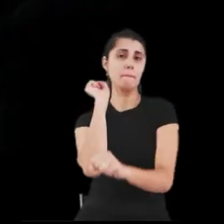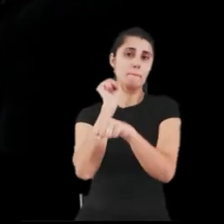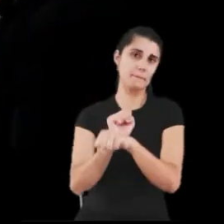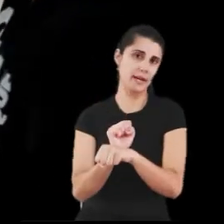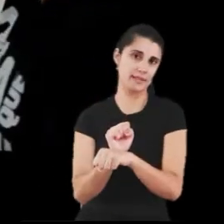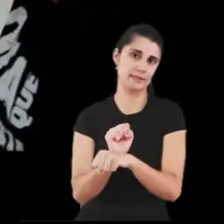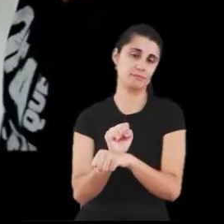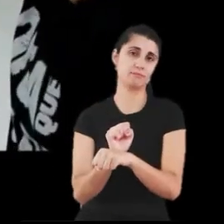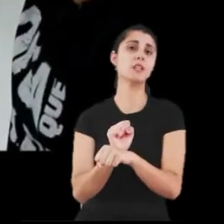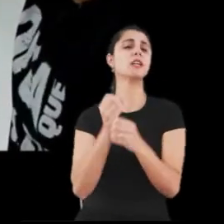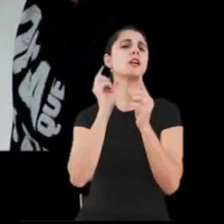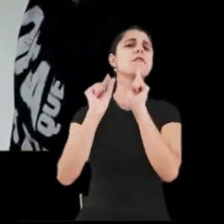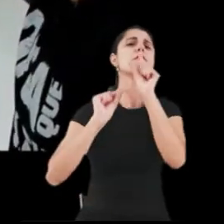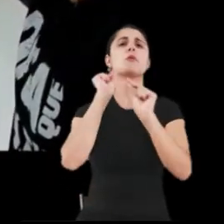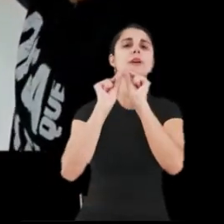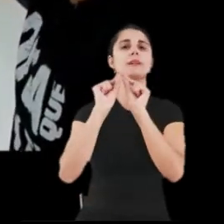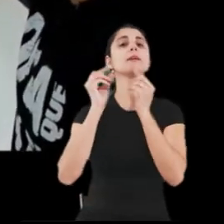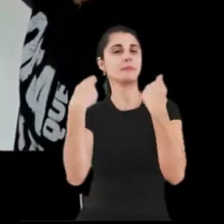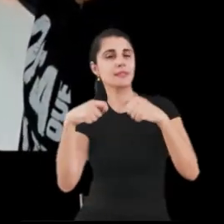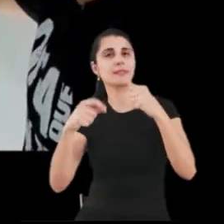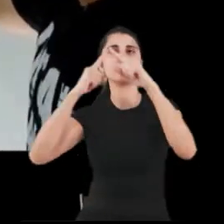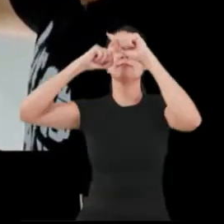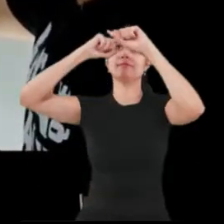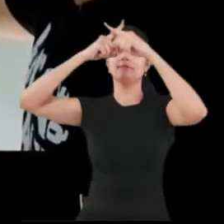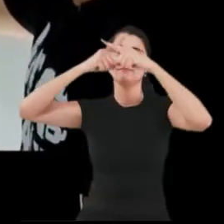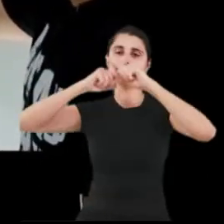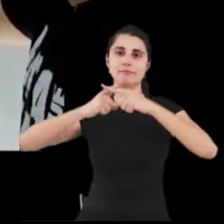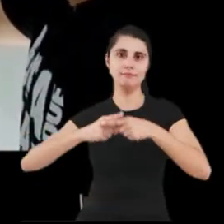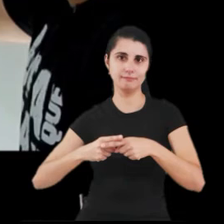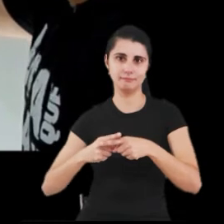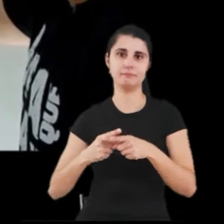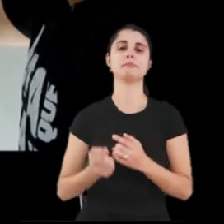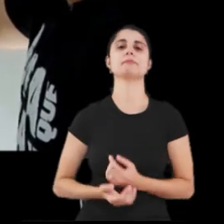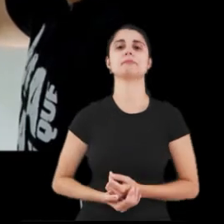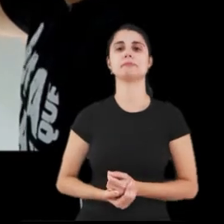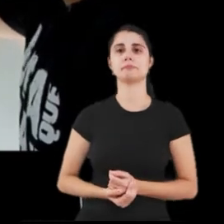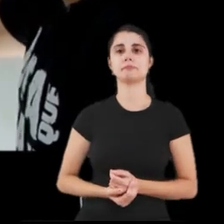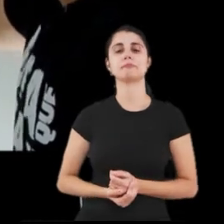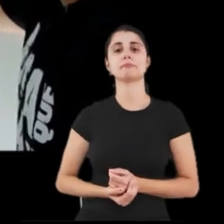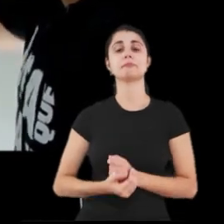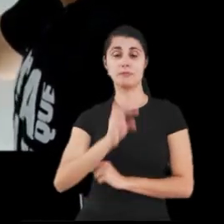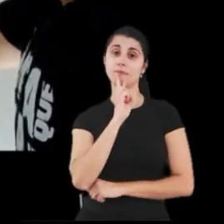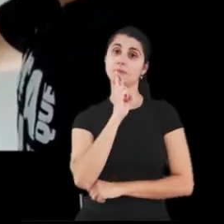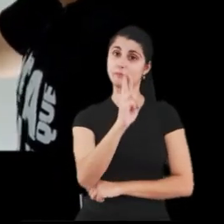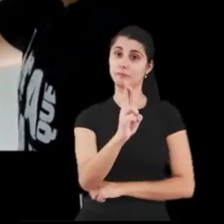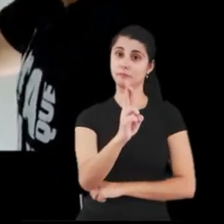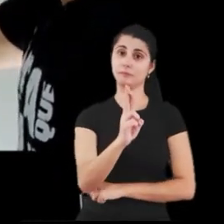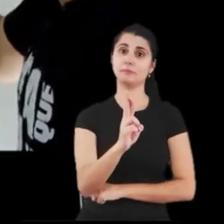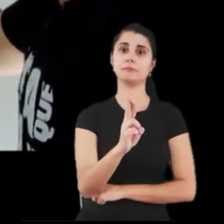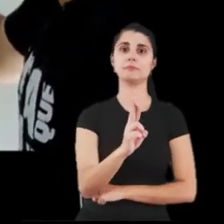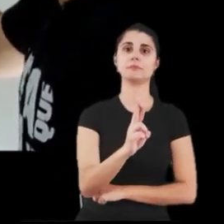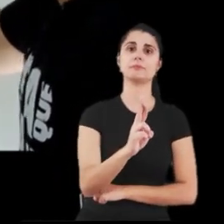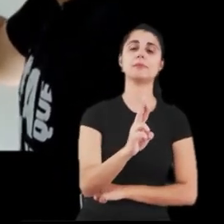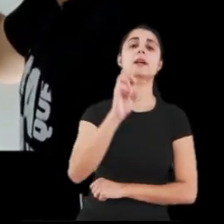multiplicar os fatores encontrados. 2 vezes 2, 4, vezes 3, 12. Essa resposta é